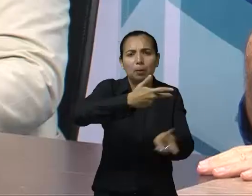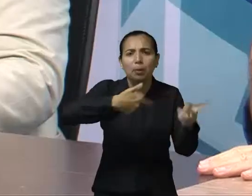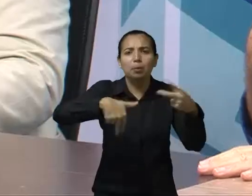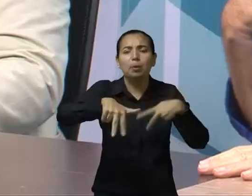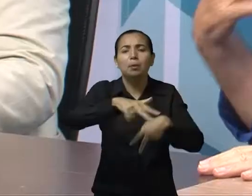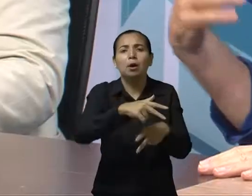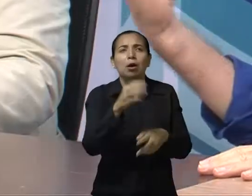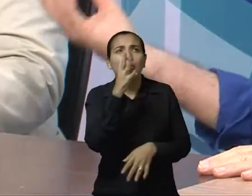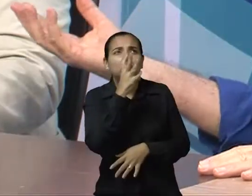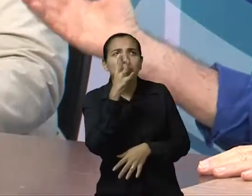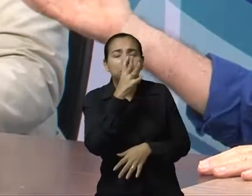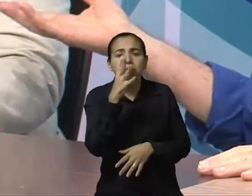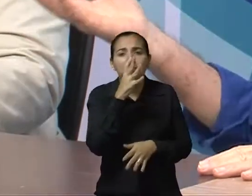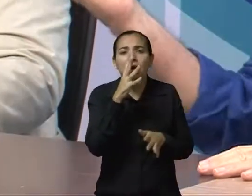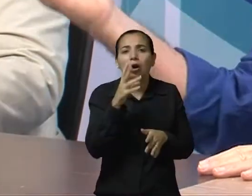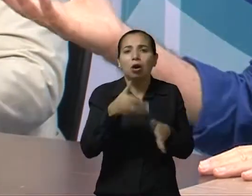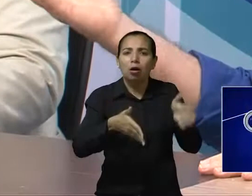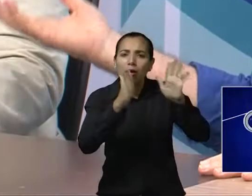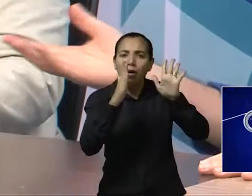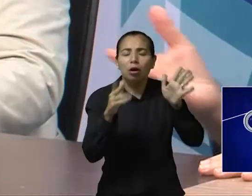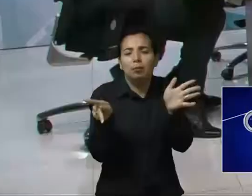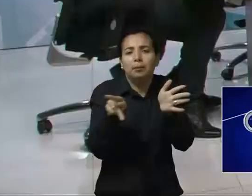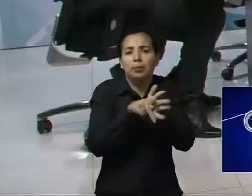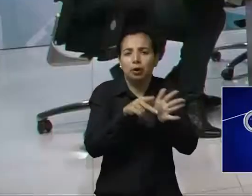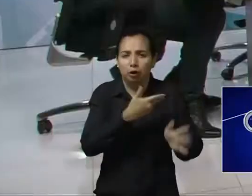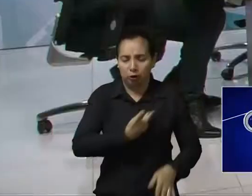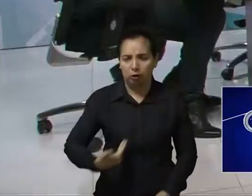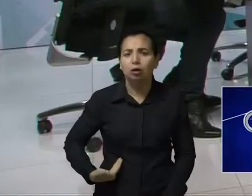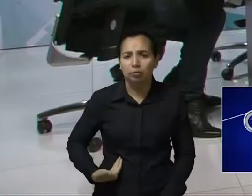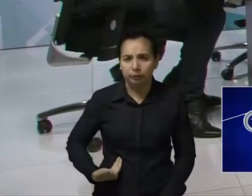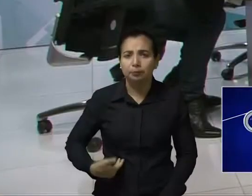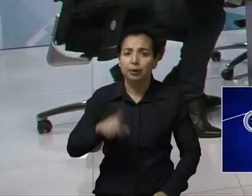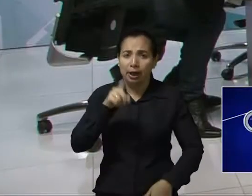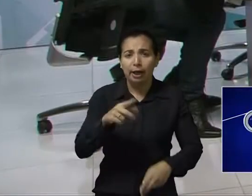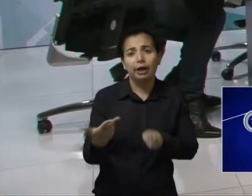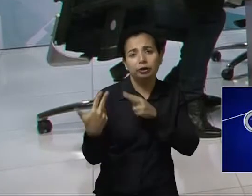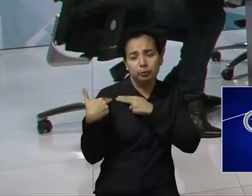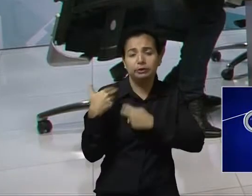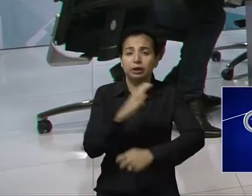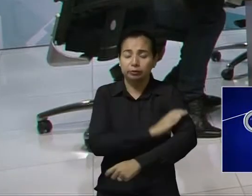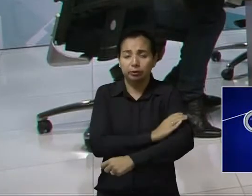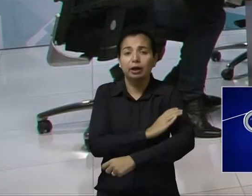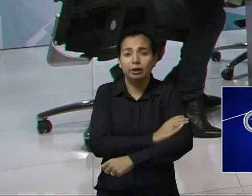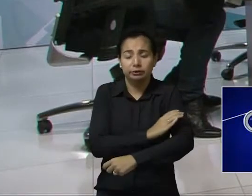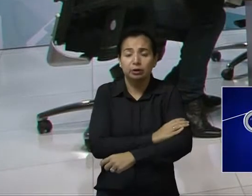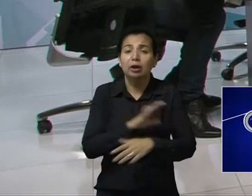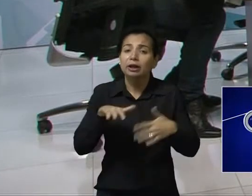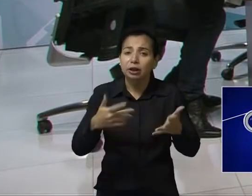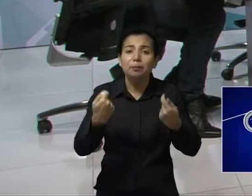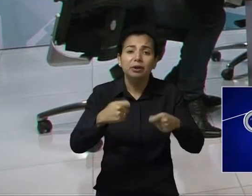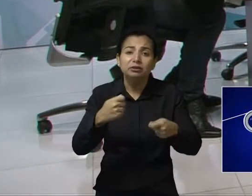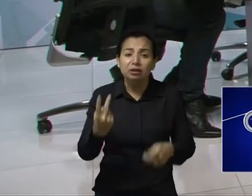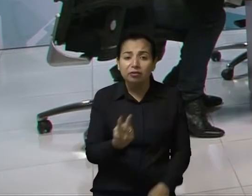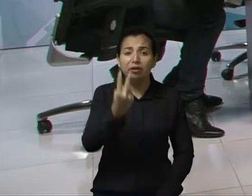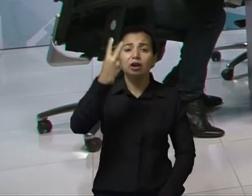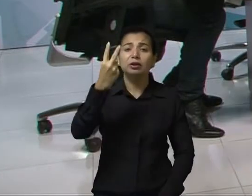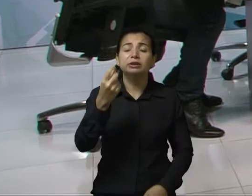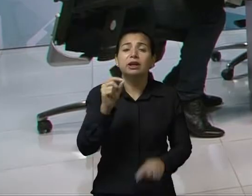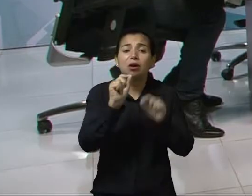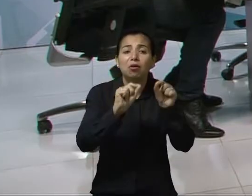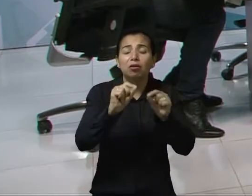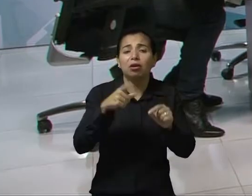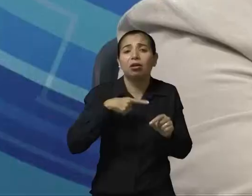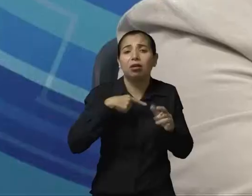se trata da mesma lógica, eu acho que o Edmar aqui sabe bem mais do que eu dessas questões, é uma valorização. Eu, inclusive, me lembro